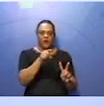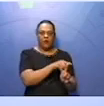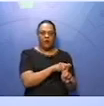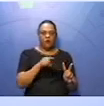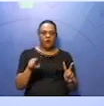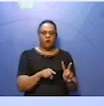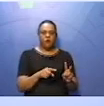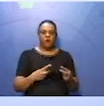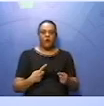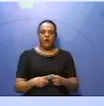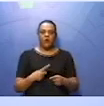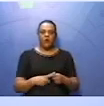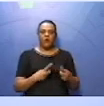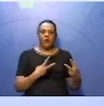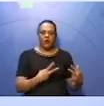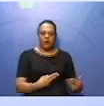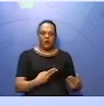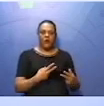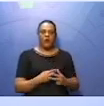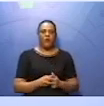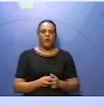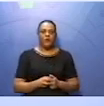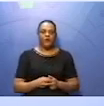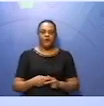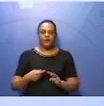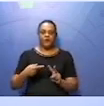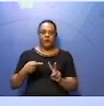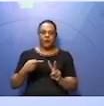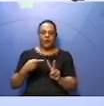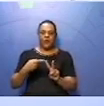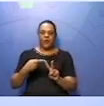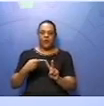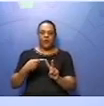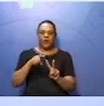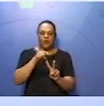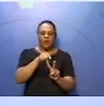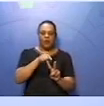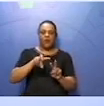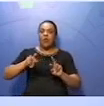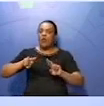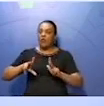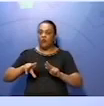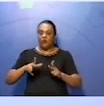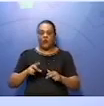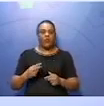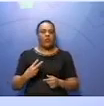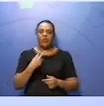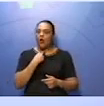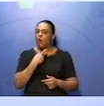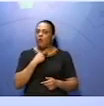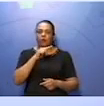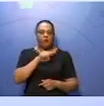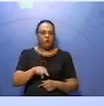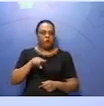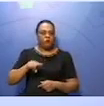porque eles são iguais, 5 e 5. Como esse aqui o expoente é diferente, eu não posso simplificar.